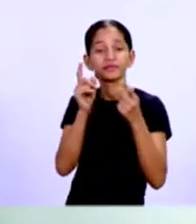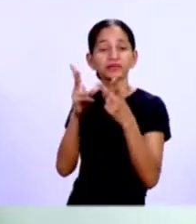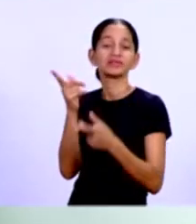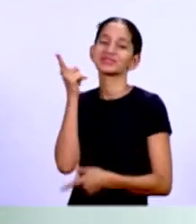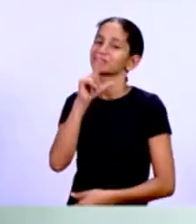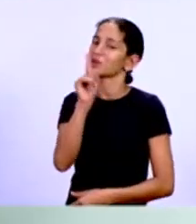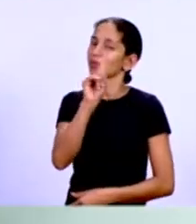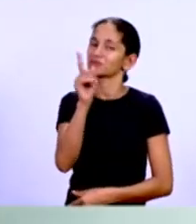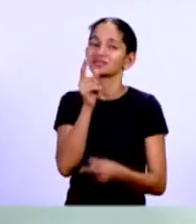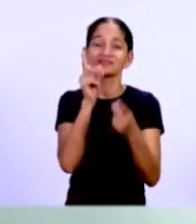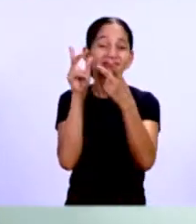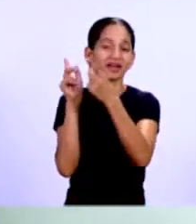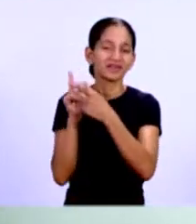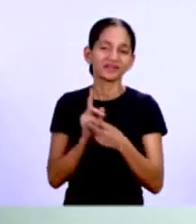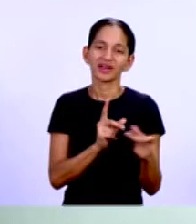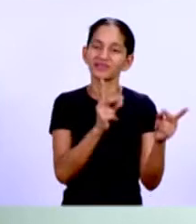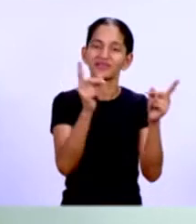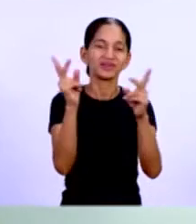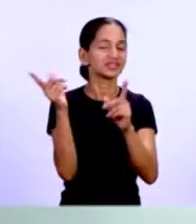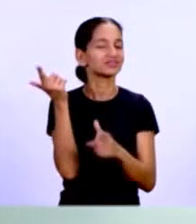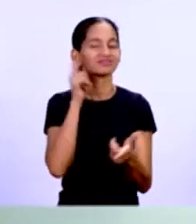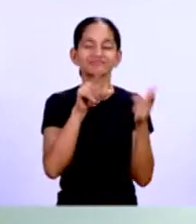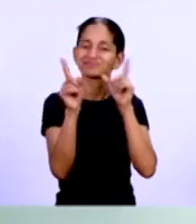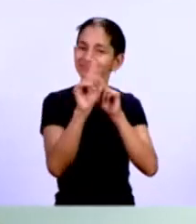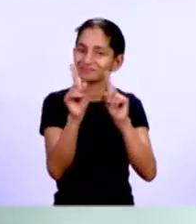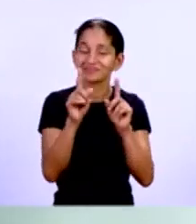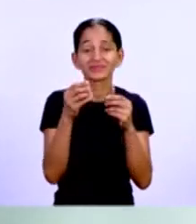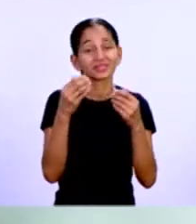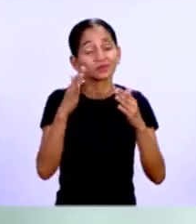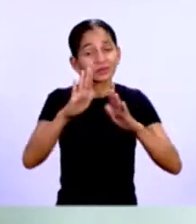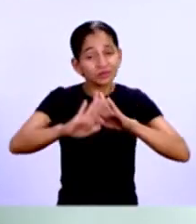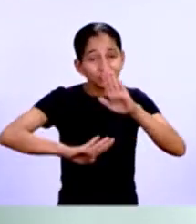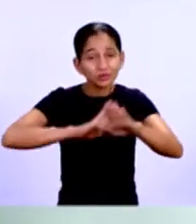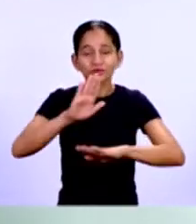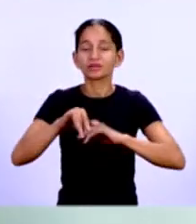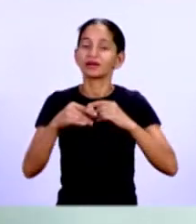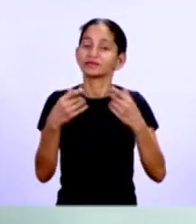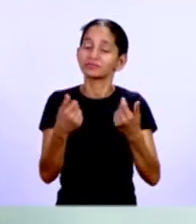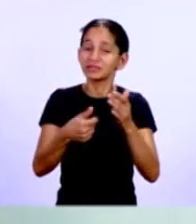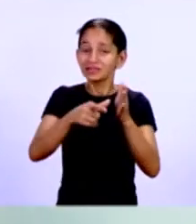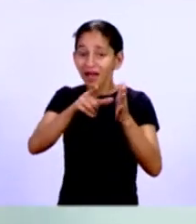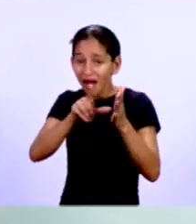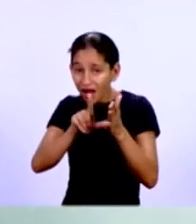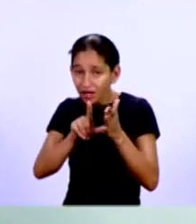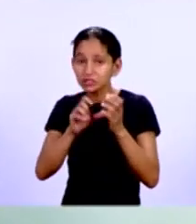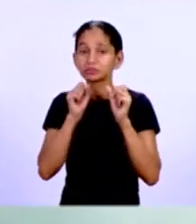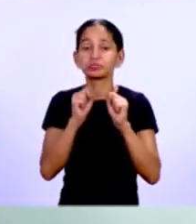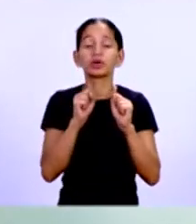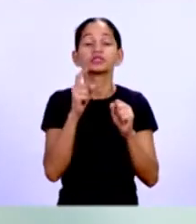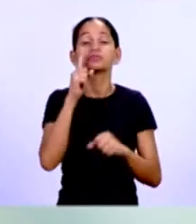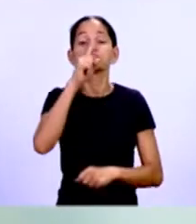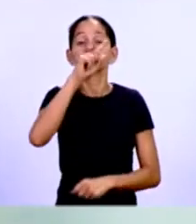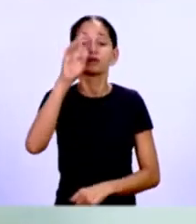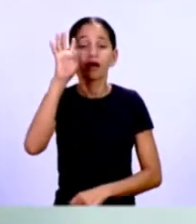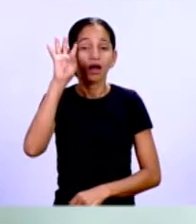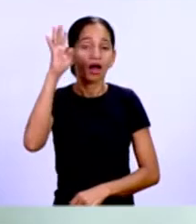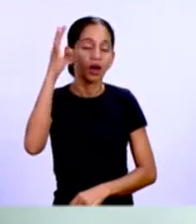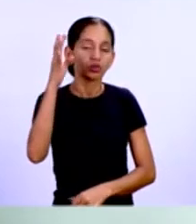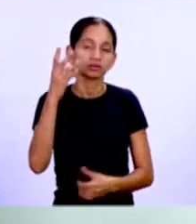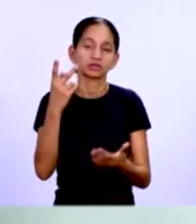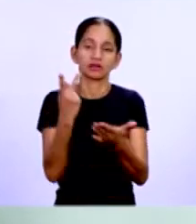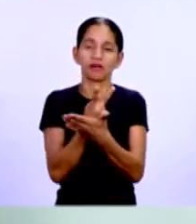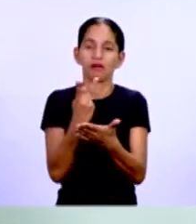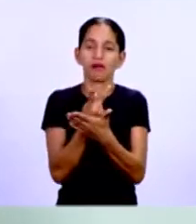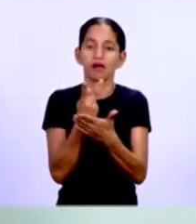outros mercados onde ele já é acostumado a vender no mercado internacional. Então isso aí é o diagnóstico, o que pode dar errado. É importante você entender